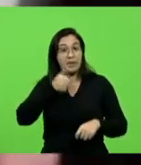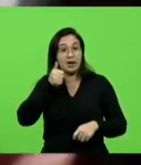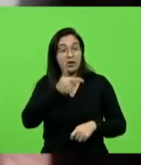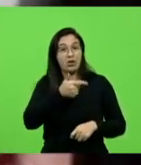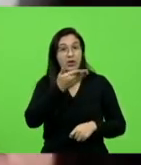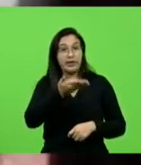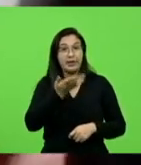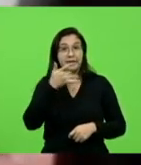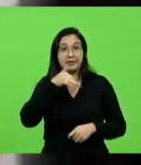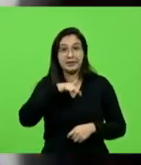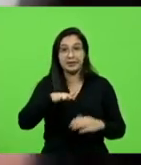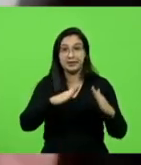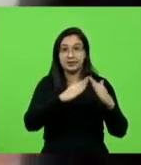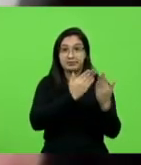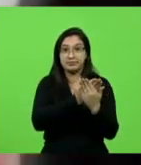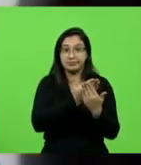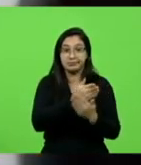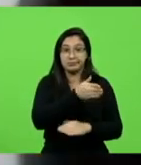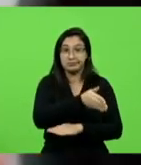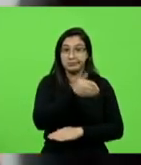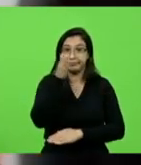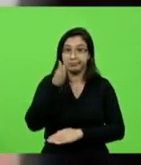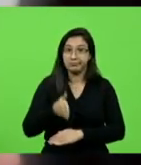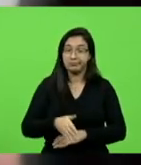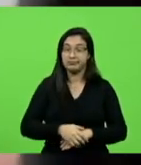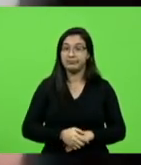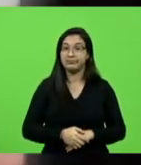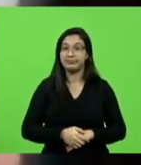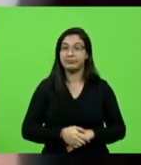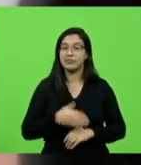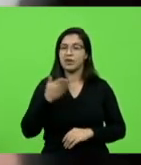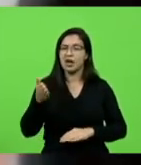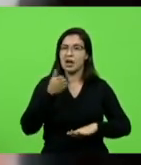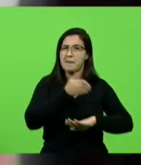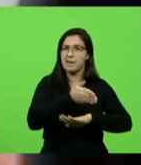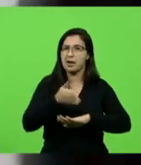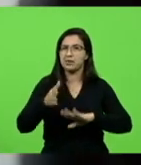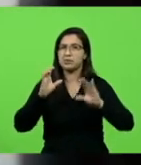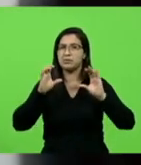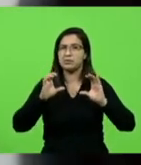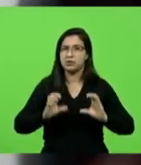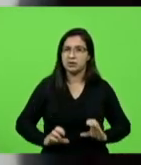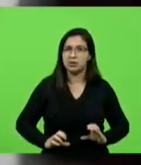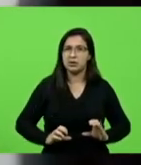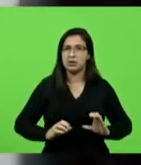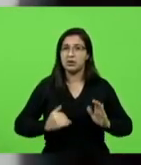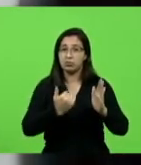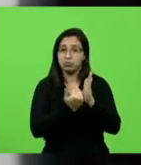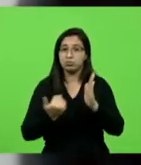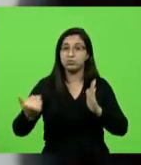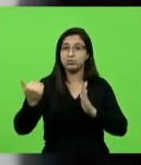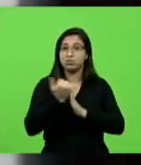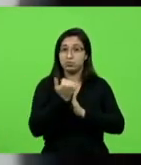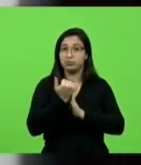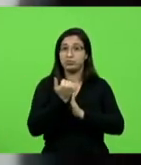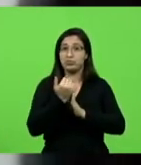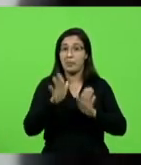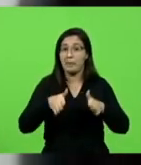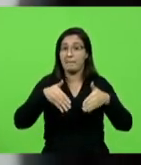E mais ainda, no nível de participação cidadã maior do que a média da